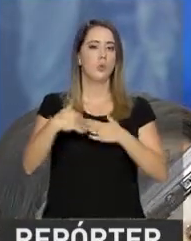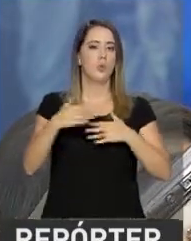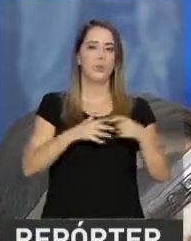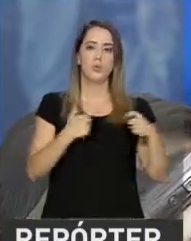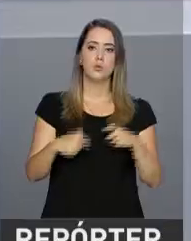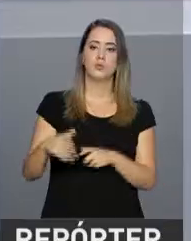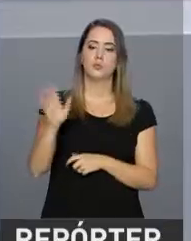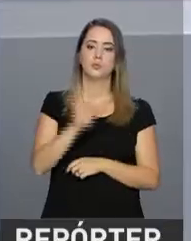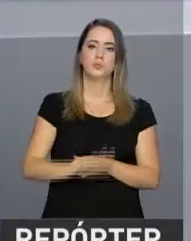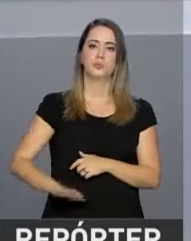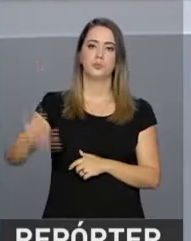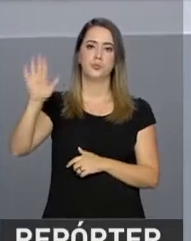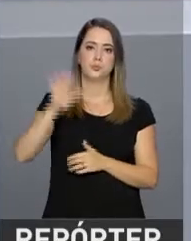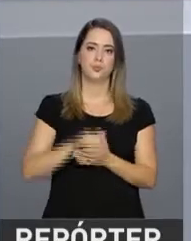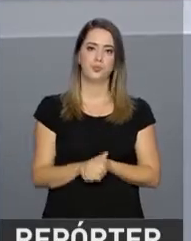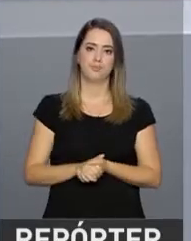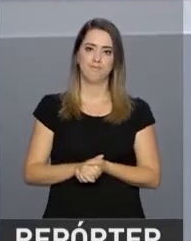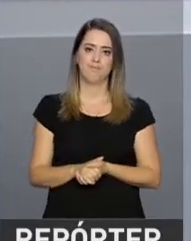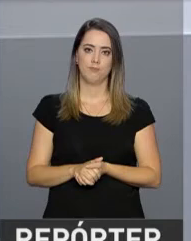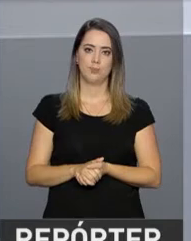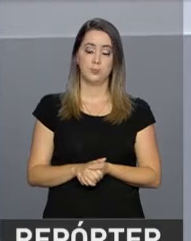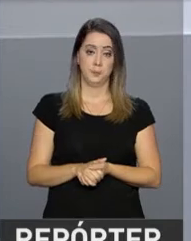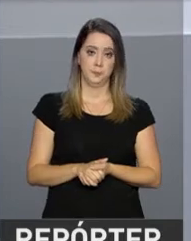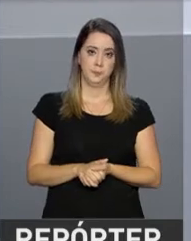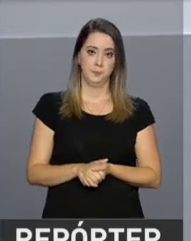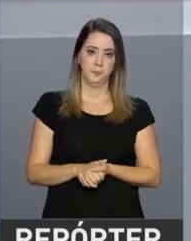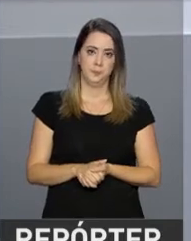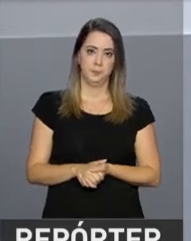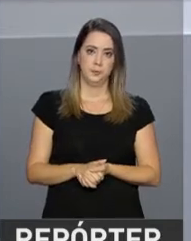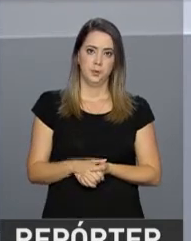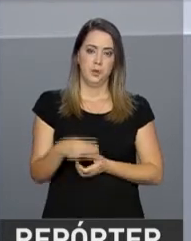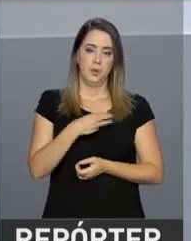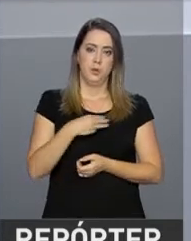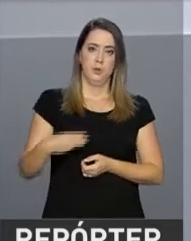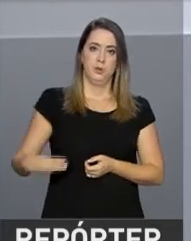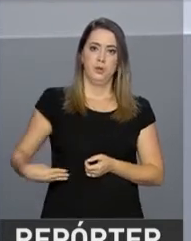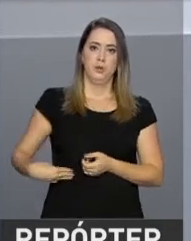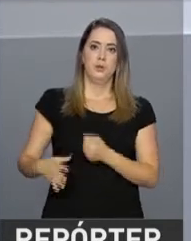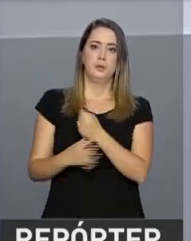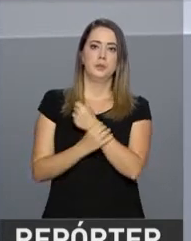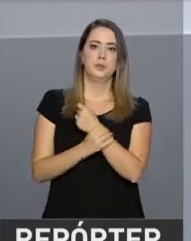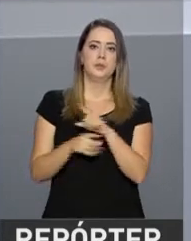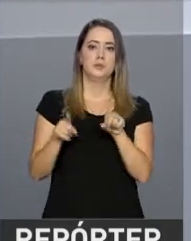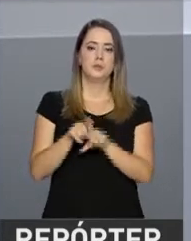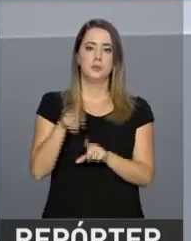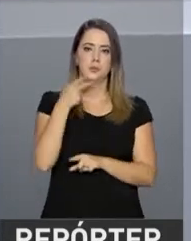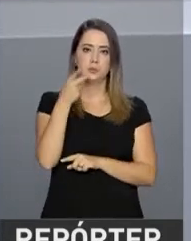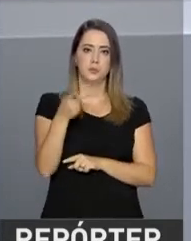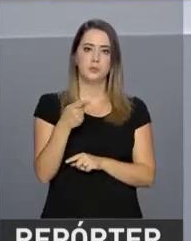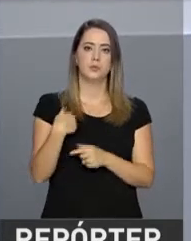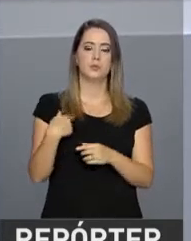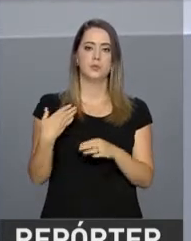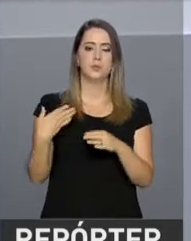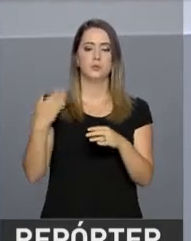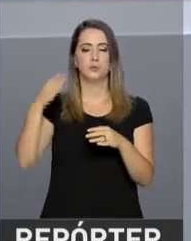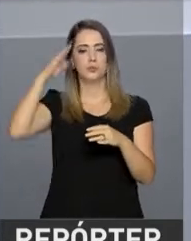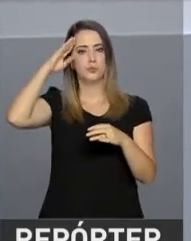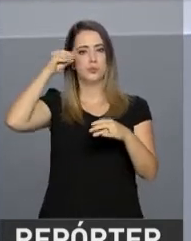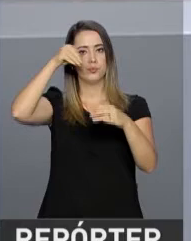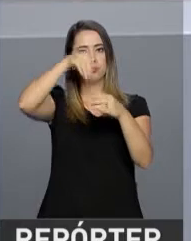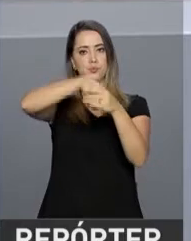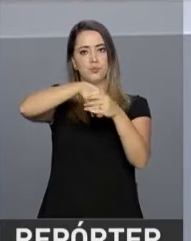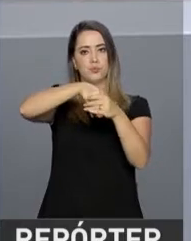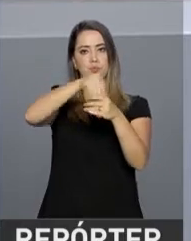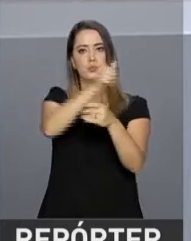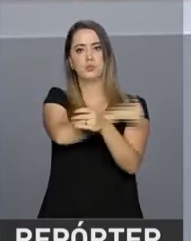lugar do brasil ministro extraordinário da segurança pública raul jungmann também comentou a intervenção federal no rio de janeiro